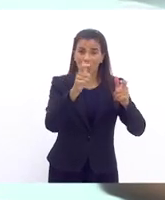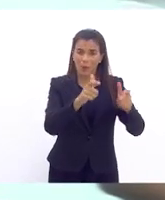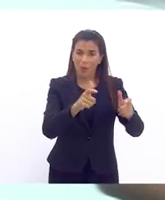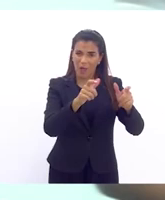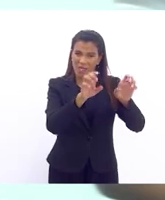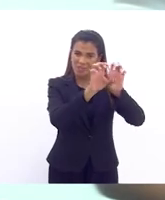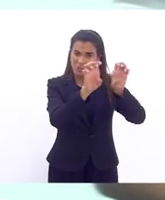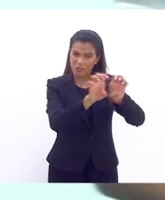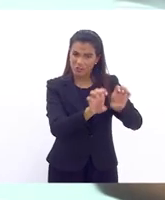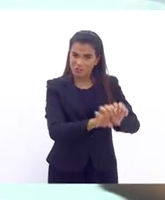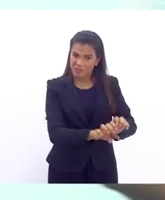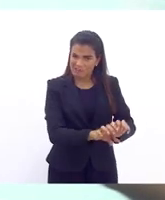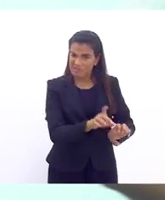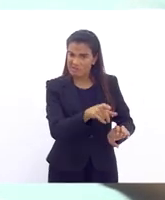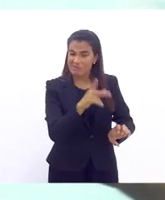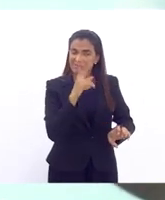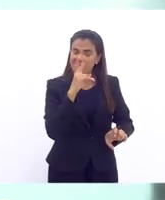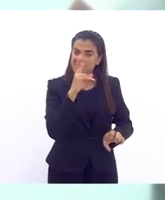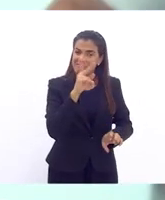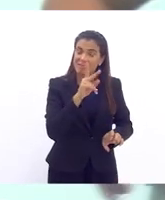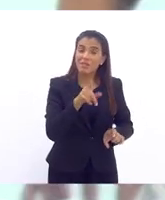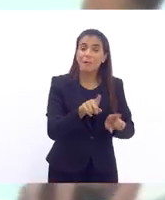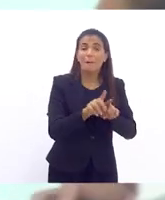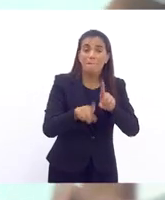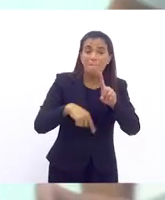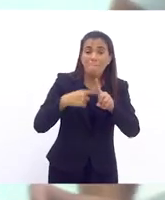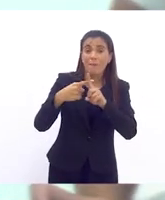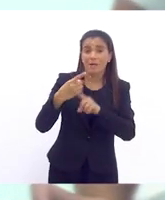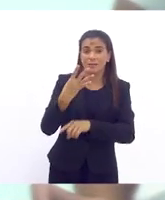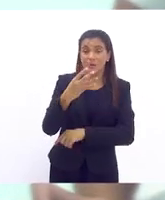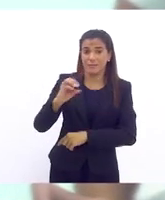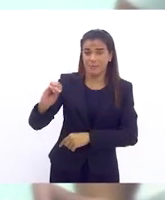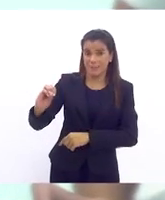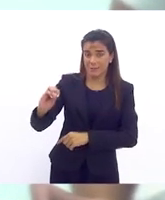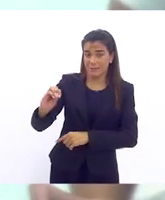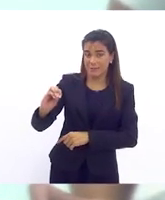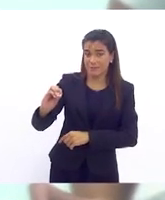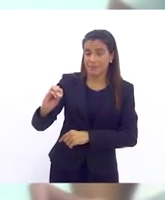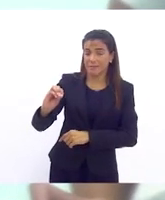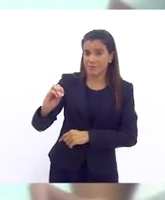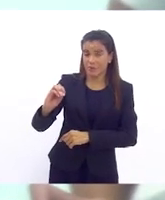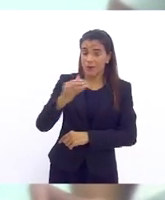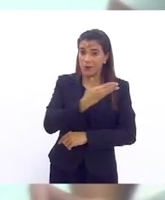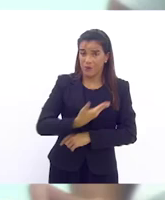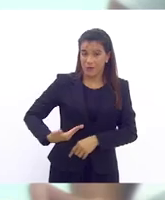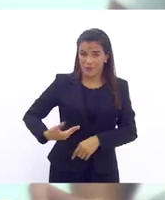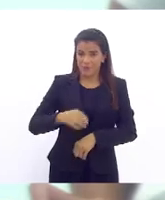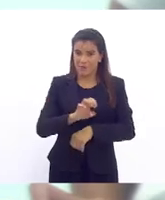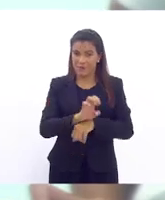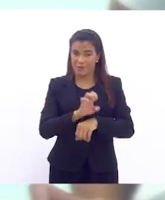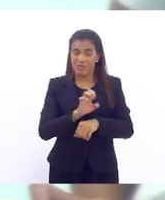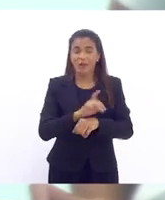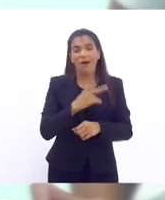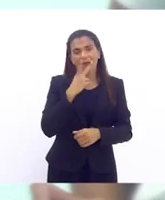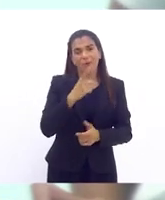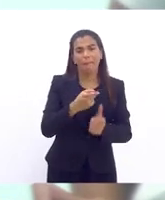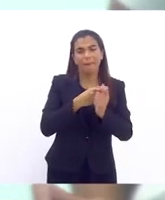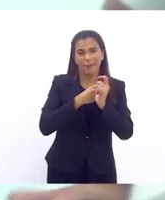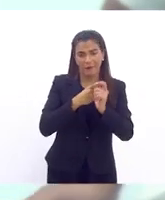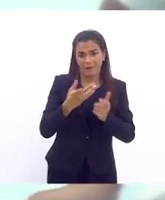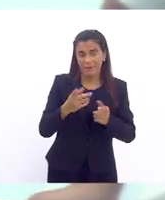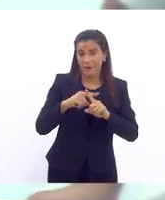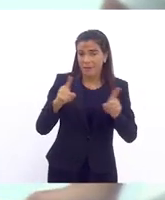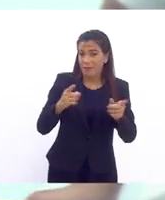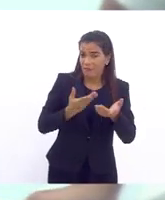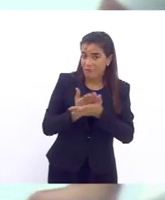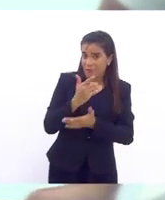estruturante que ele chamavam e mais 400 que o governo do estado tinha deixado penente Na verdade ele foi aprovado em